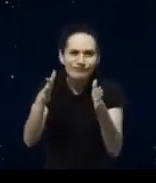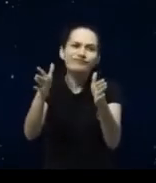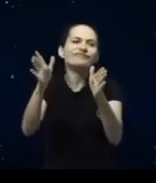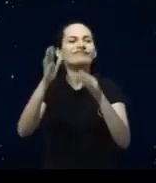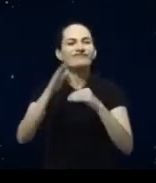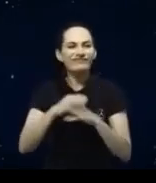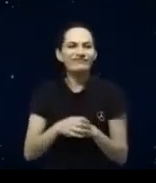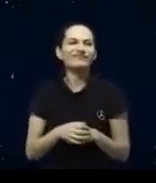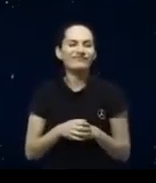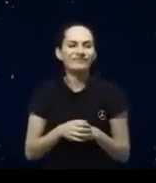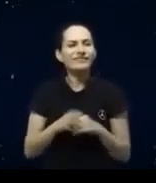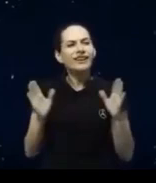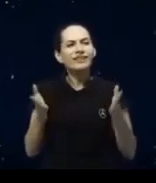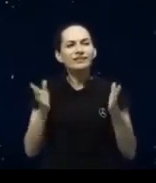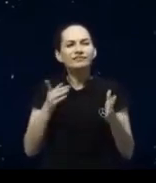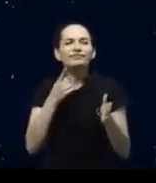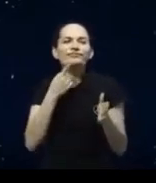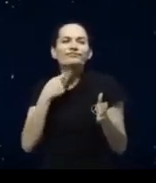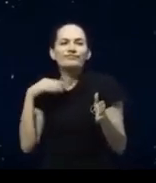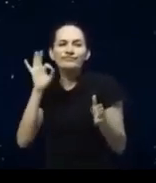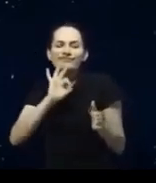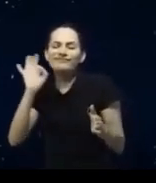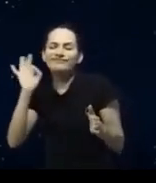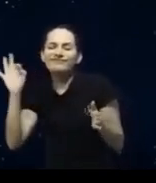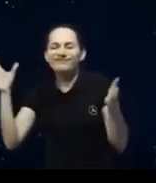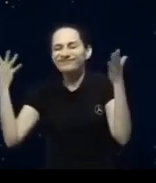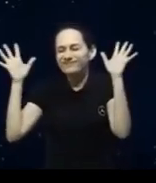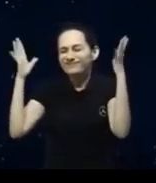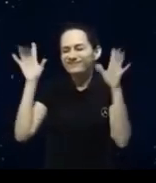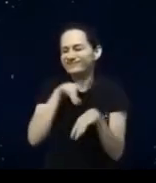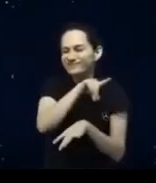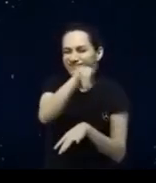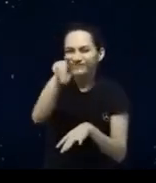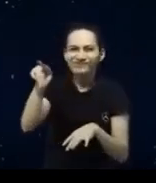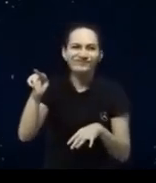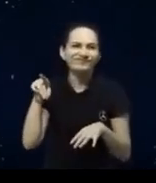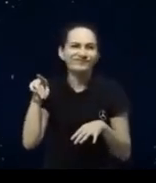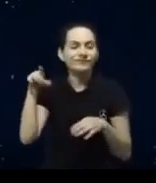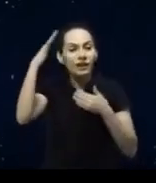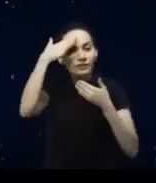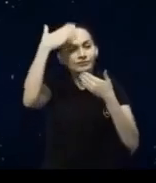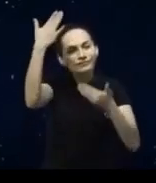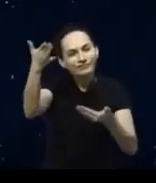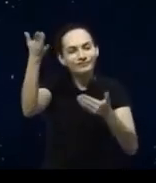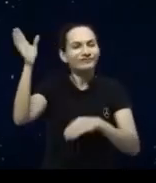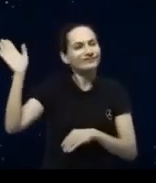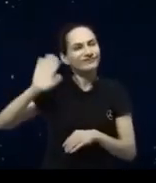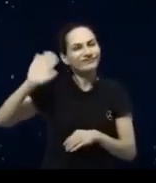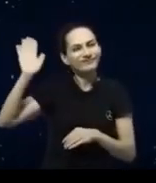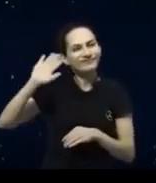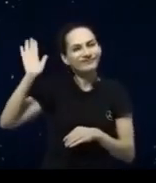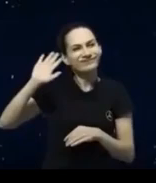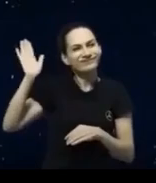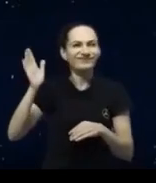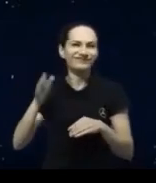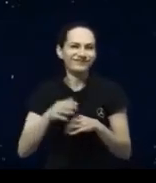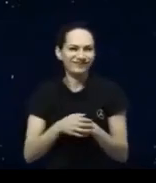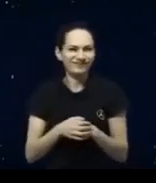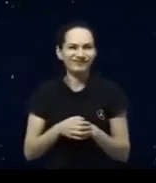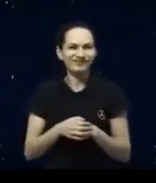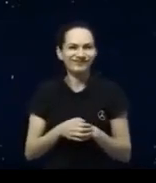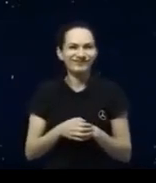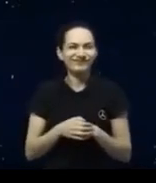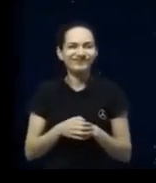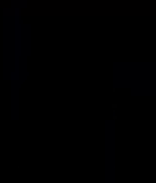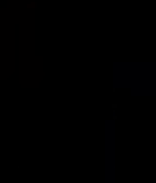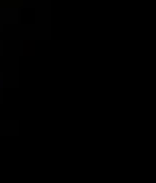path. For today, I wish you a great celebration. Thank you, and muito obrigado.